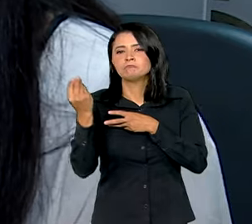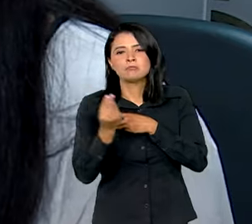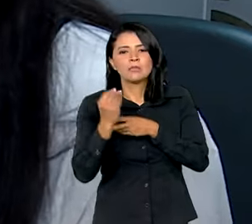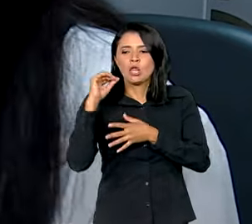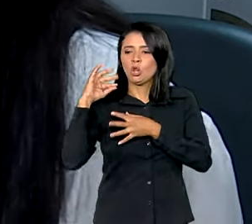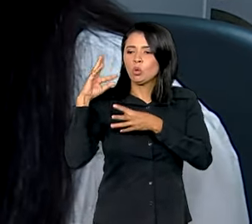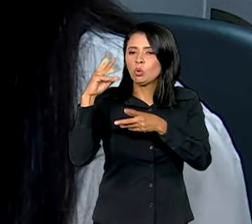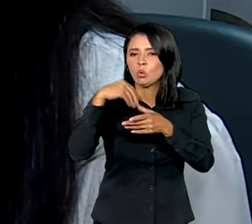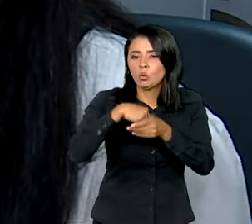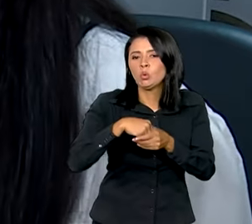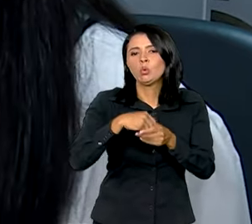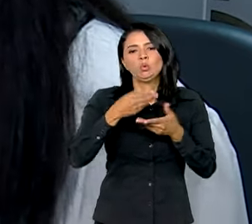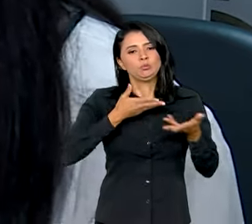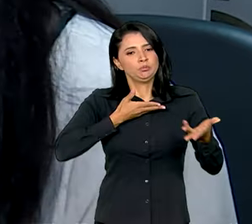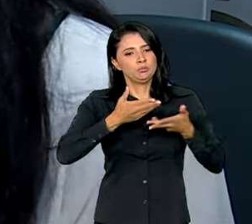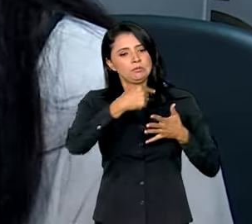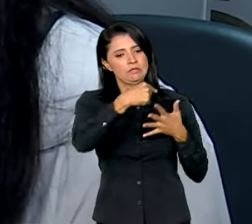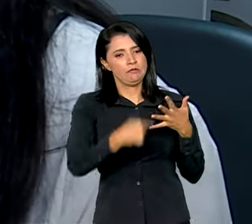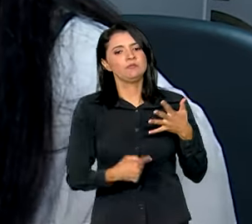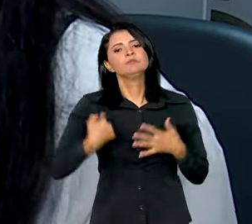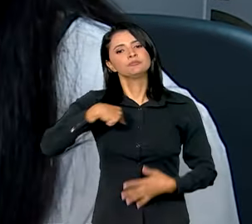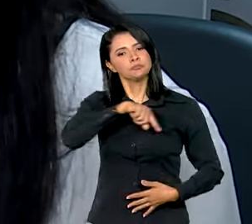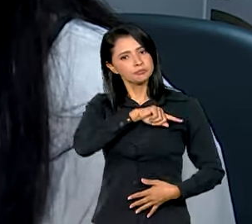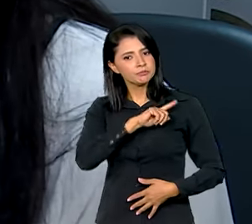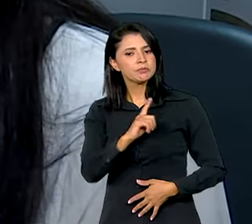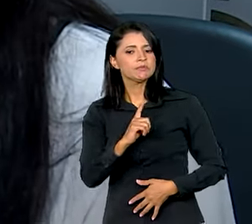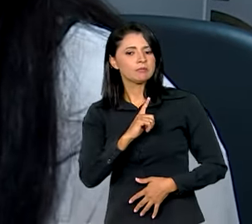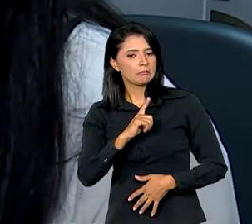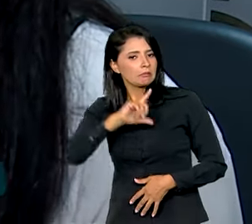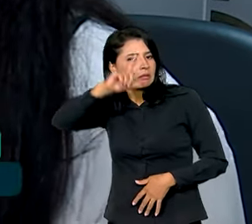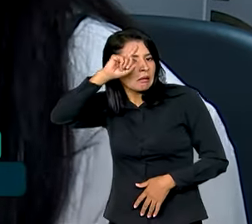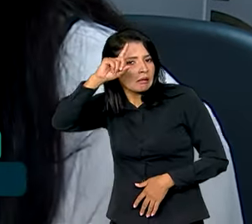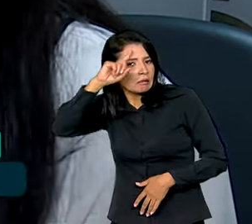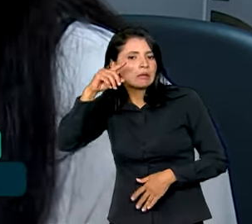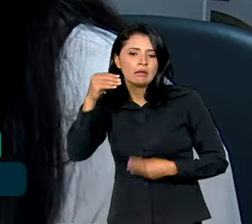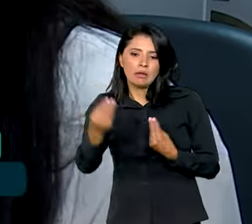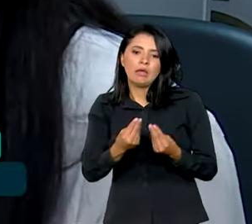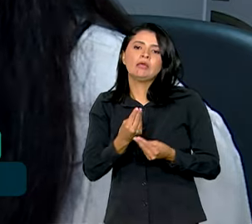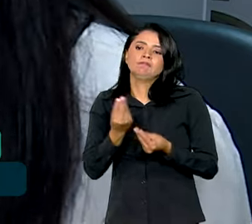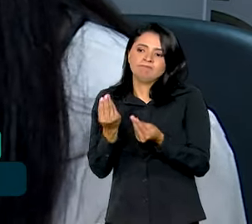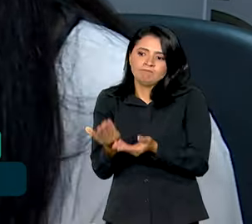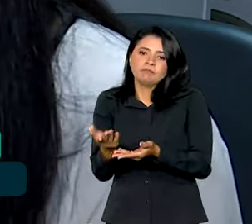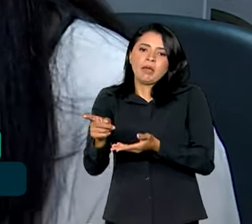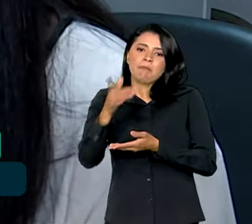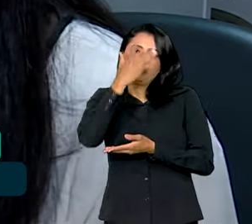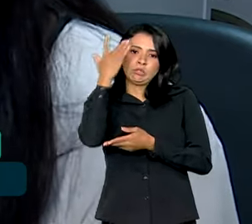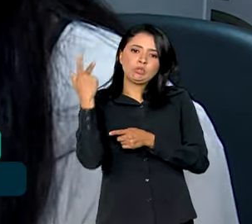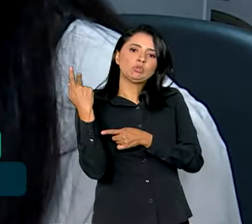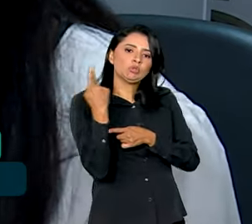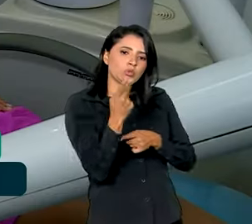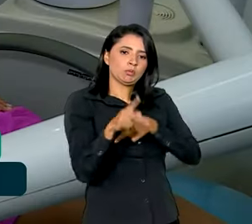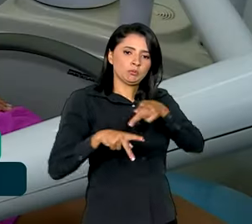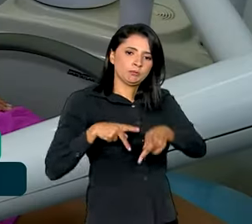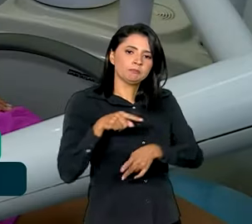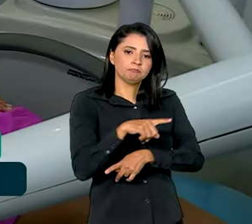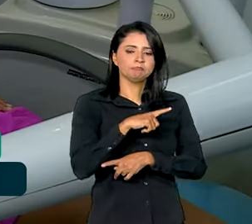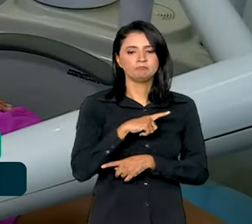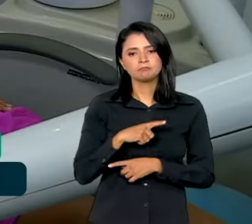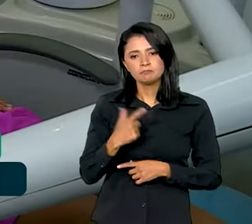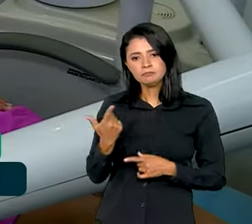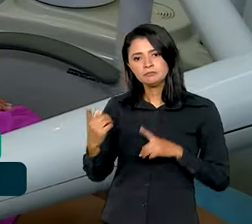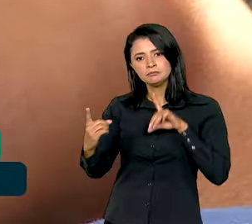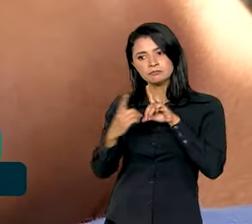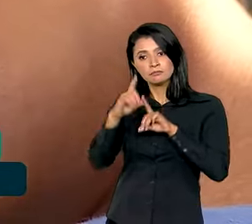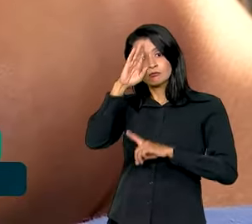Tudo que está na carteira de serviço a gente tem rotineiramente o costume de oferecer à população. Além do